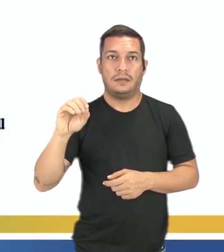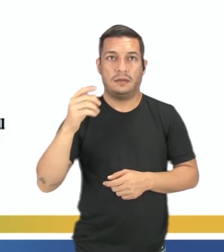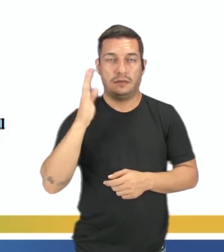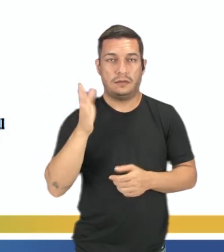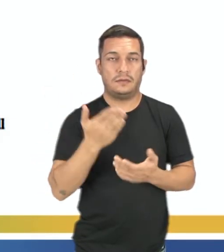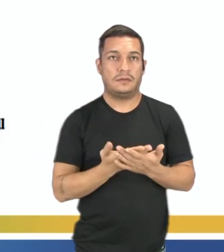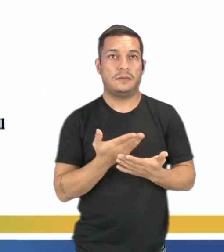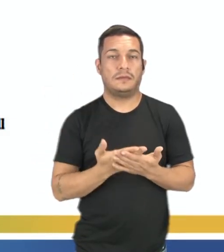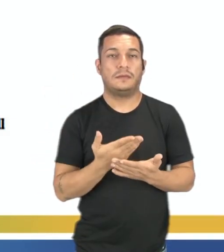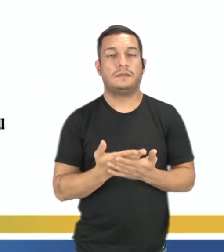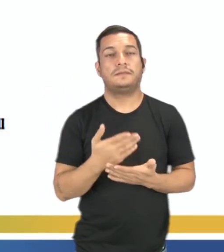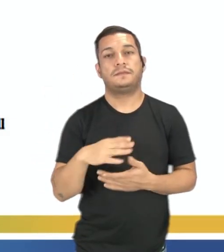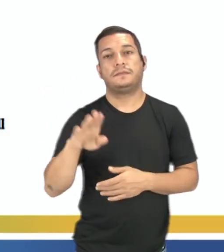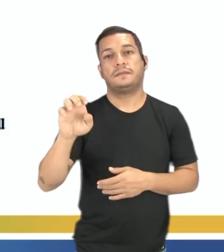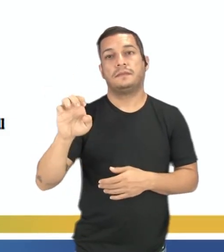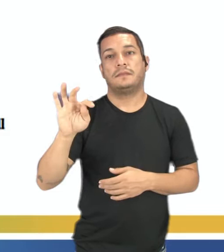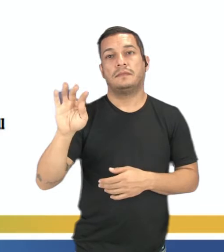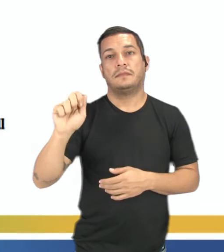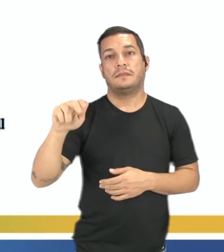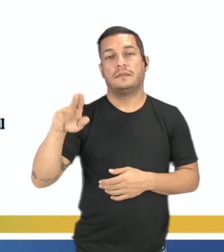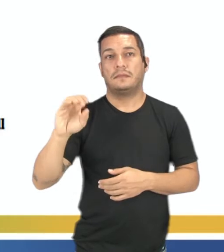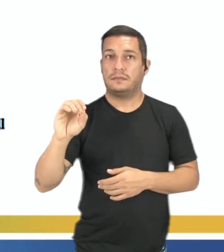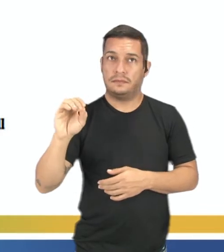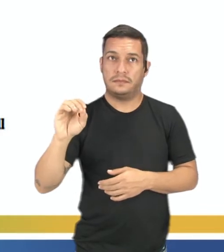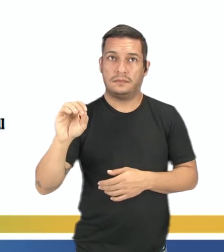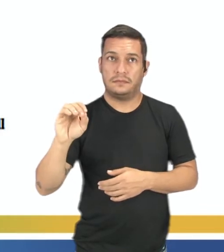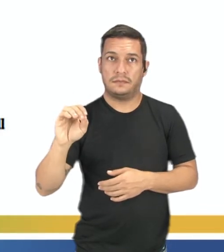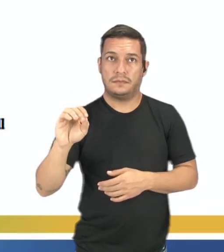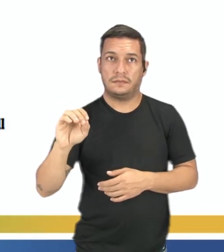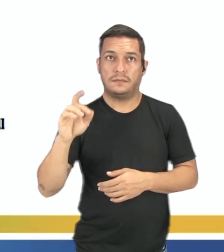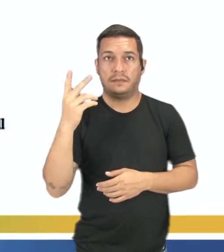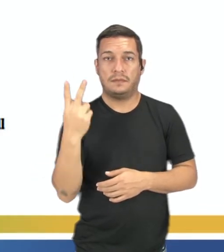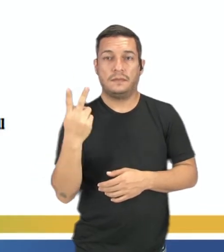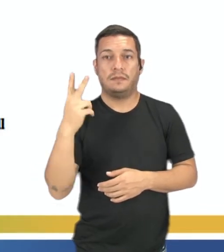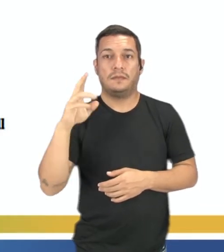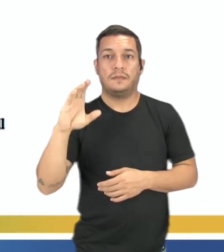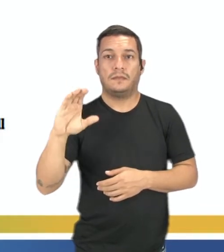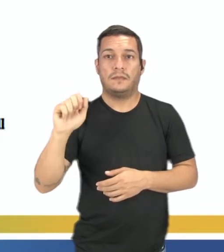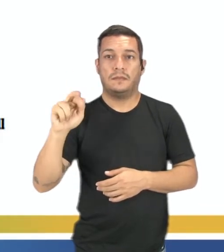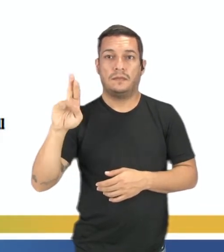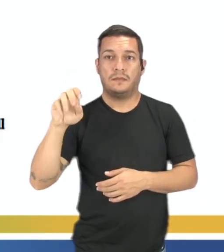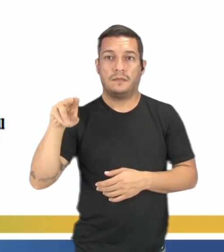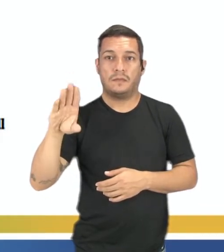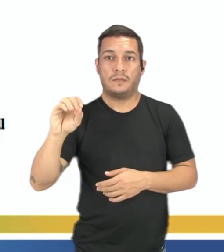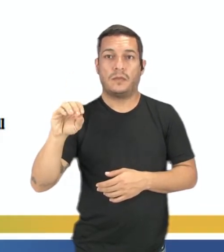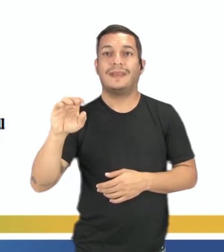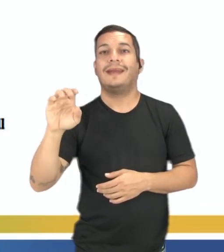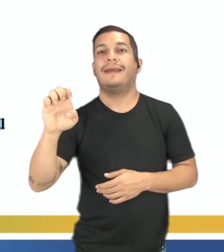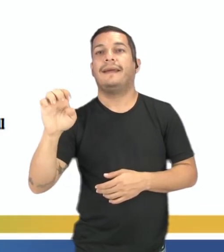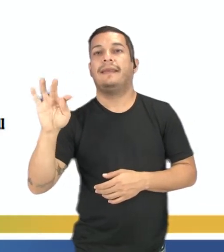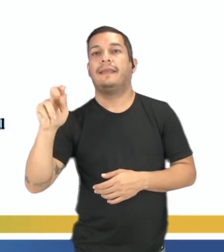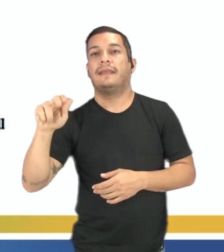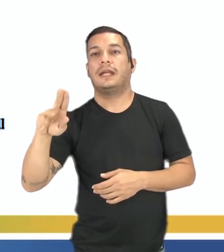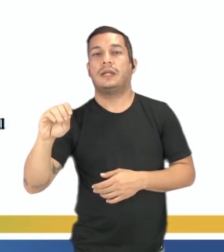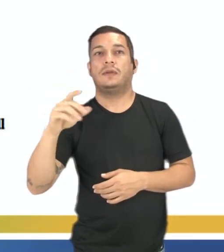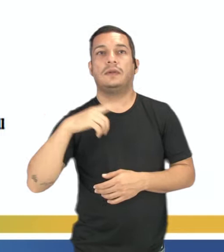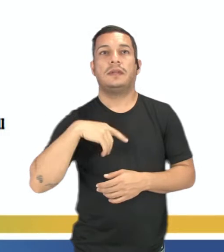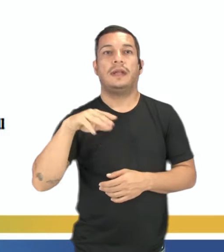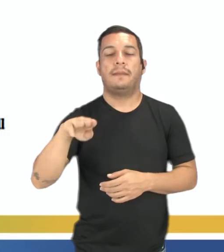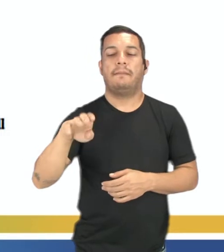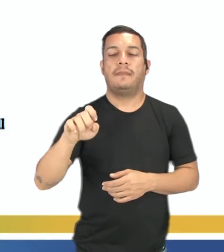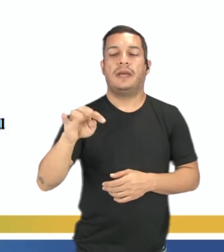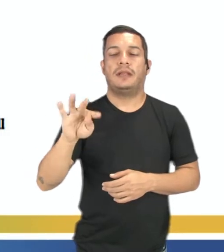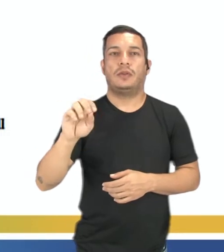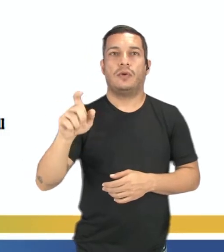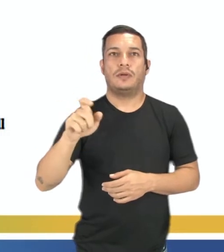estudou nos hidrocarbonetos de cadeia carbônica de dois carbonos hidrocarbonetos é o etano então fica